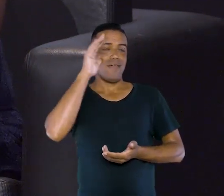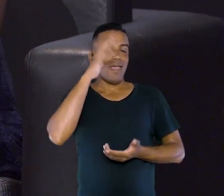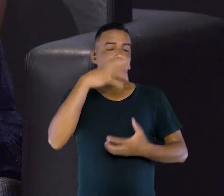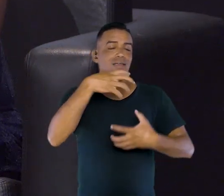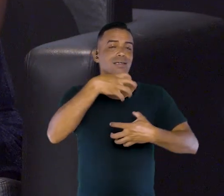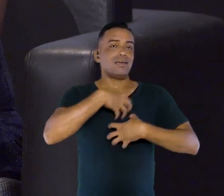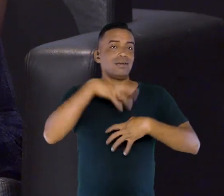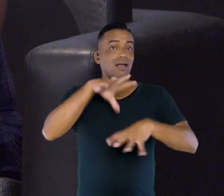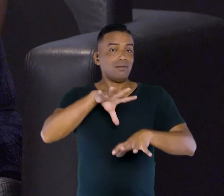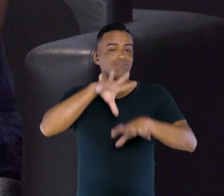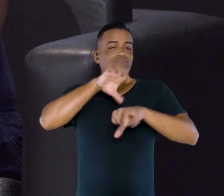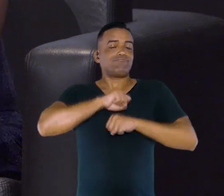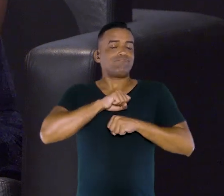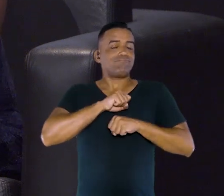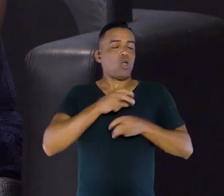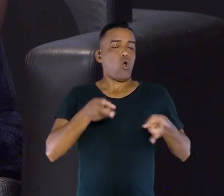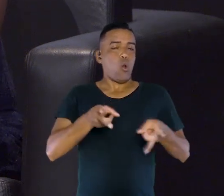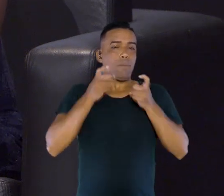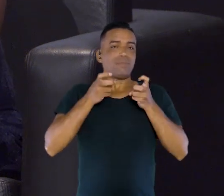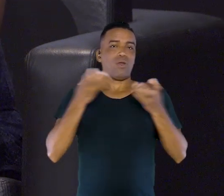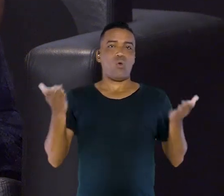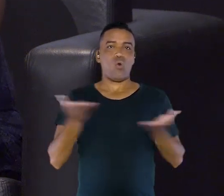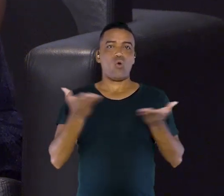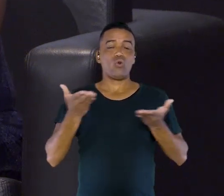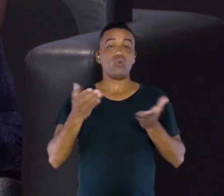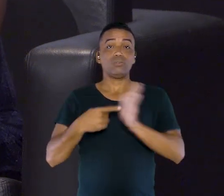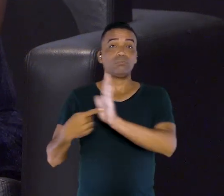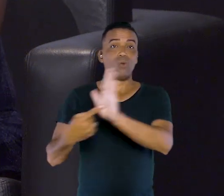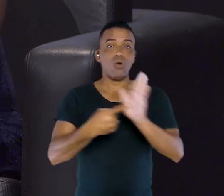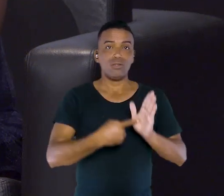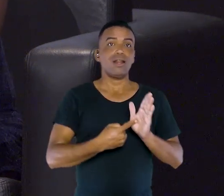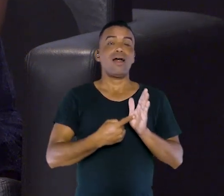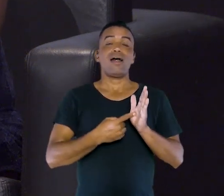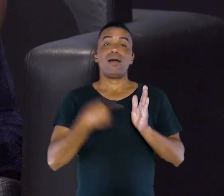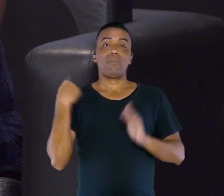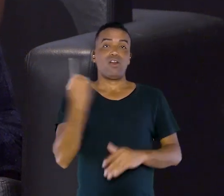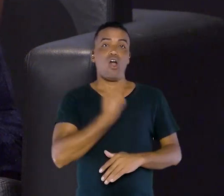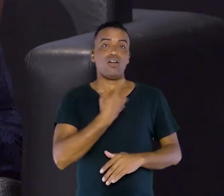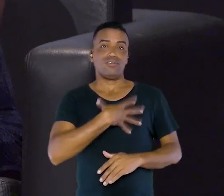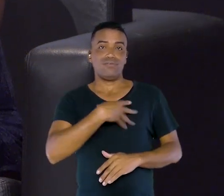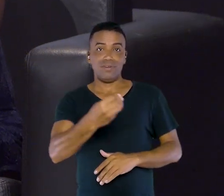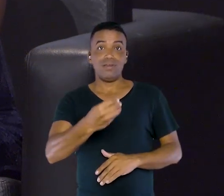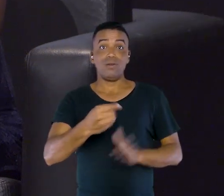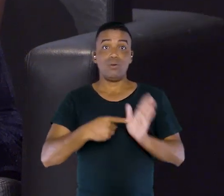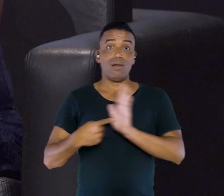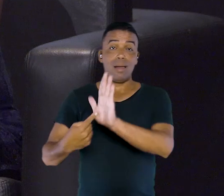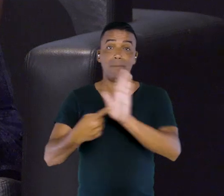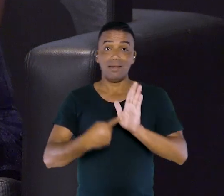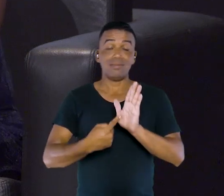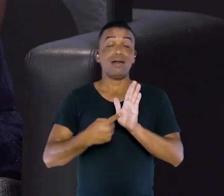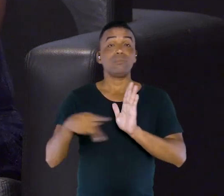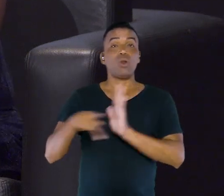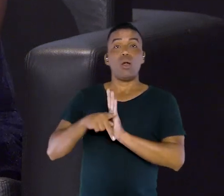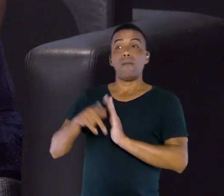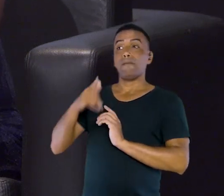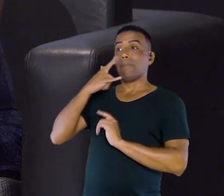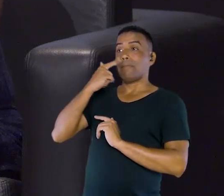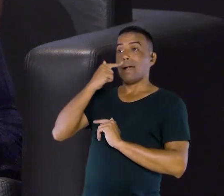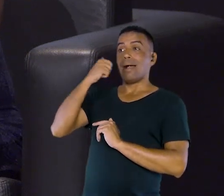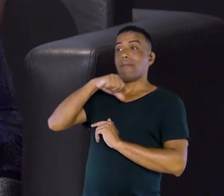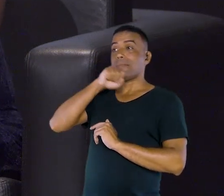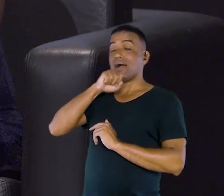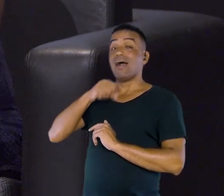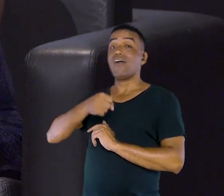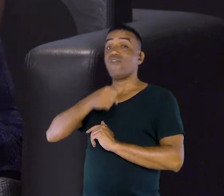e sentir hoje, que a gente está podendo apresentar para os nossos filhos, que foi apresentado para nós pelos nossos pais